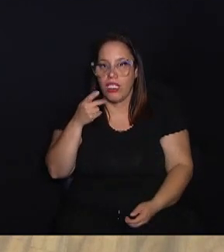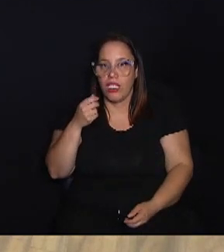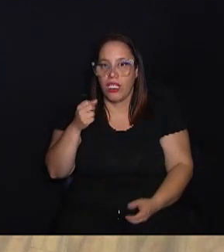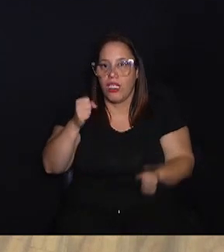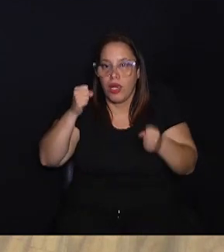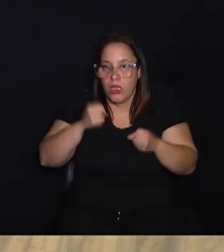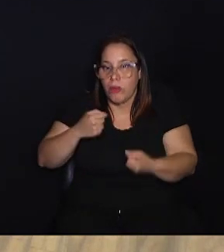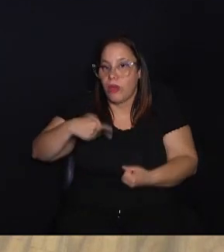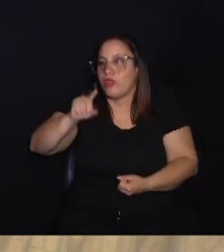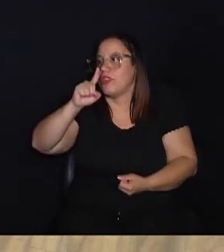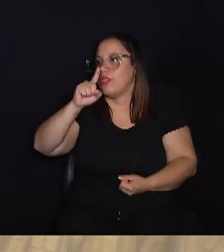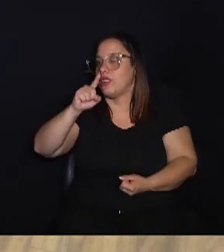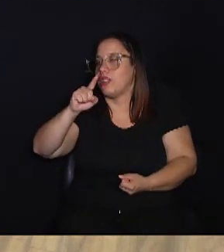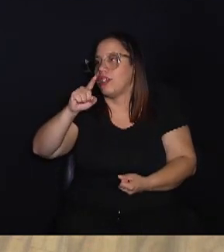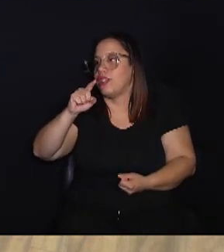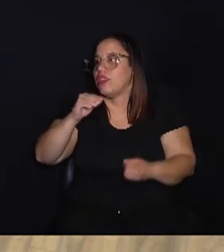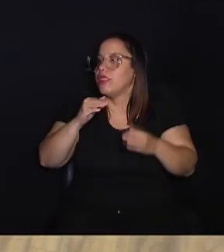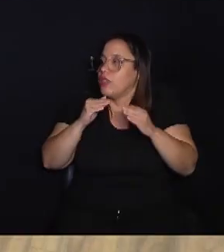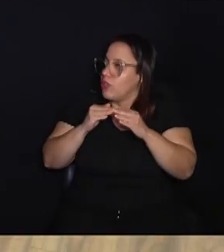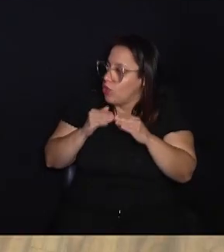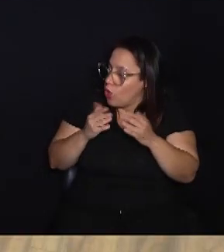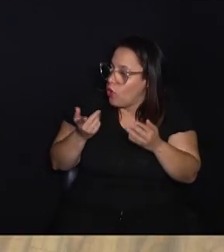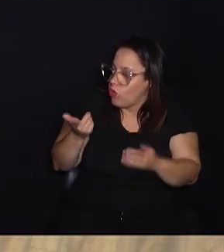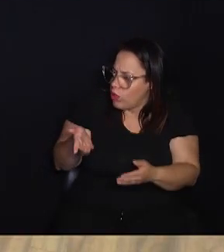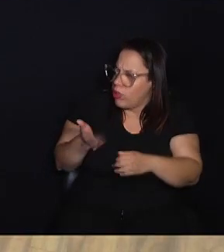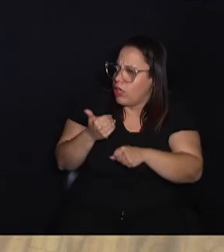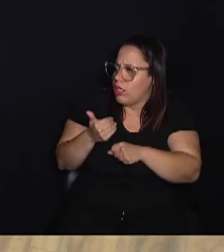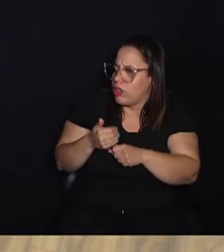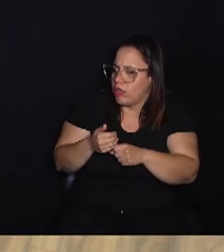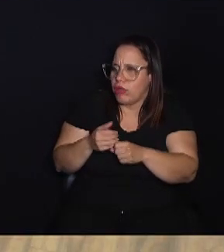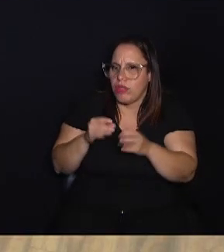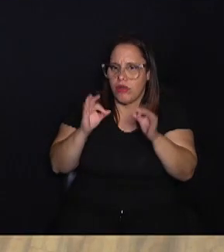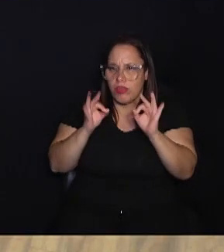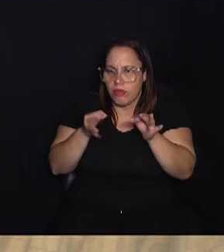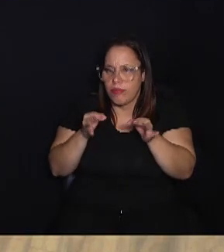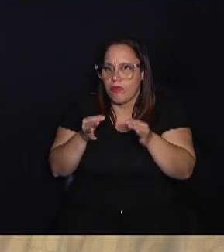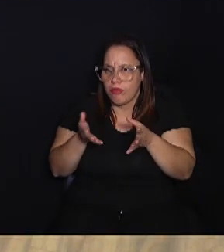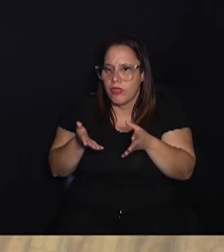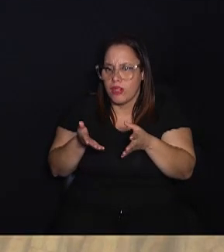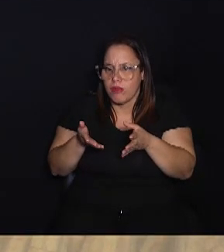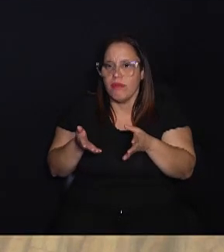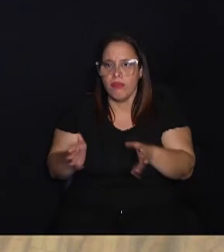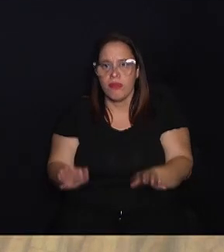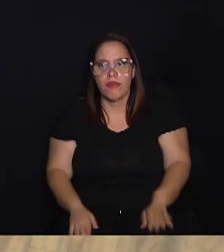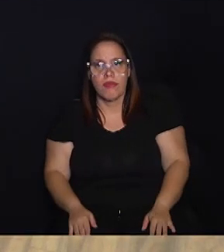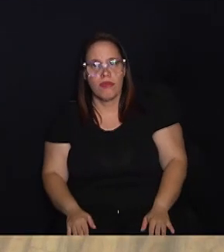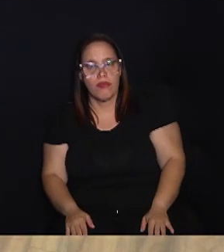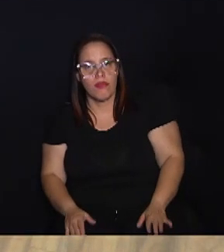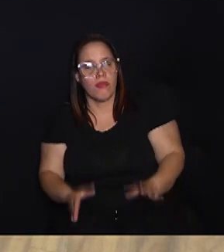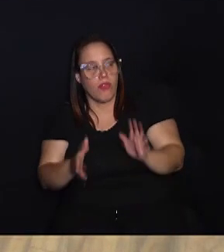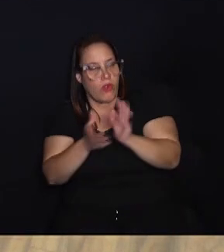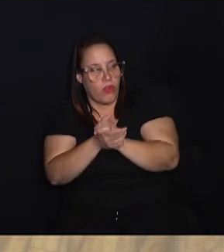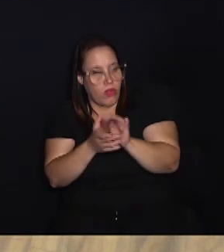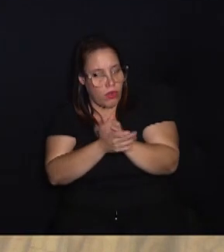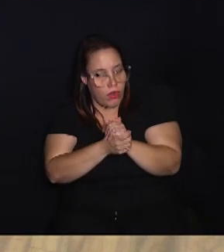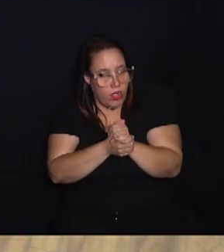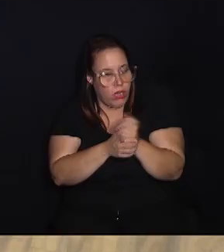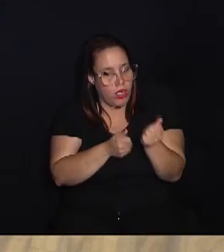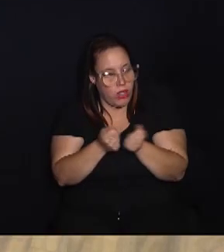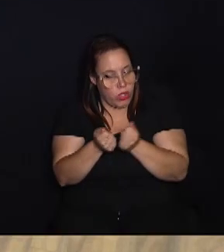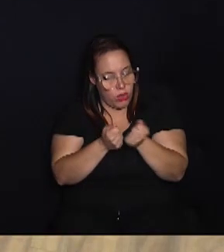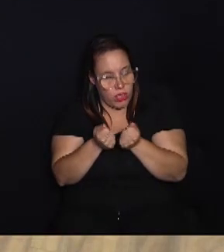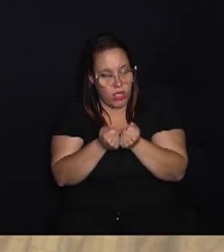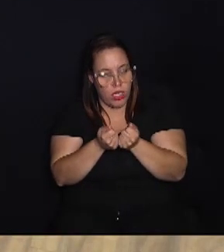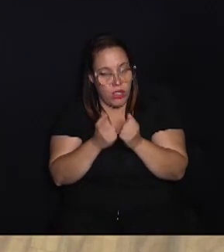ir? Peraí, deixa eu confirmar. Né? Só não, perfeito. É isso. O casal precisa estar ajustado